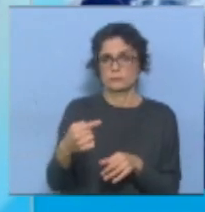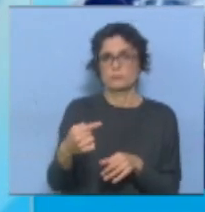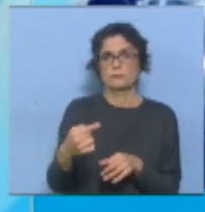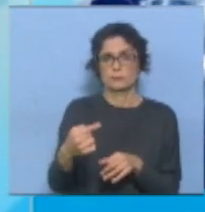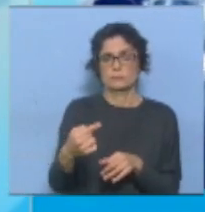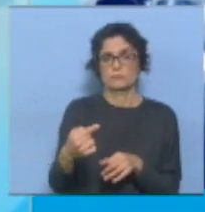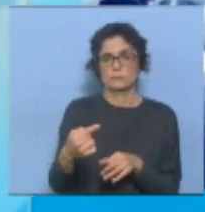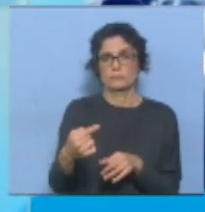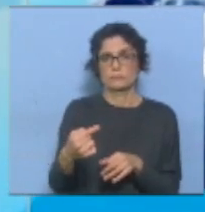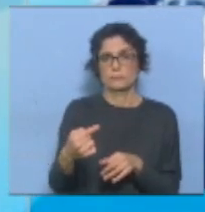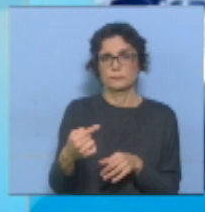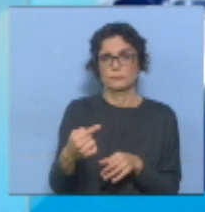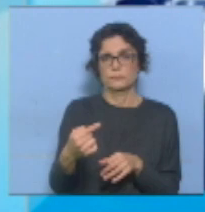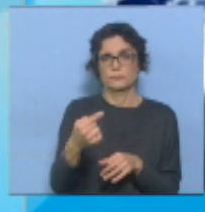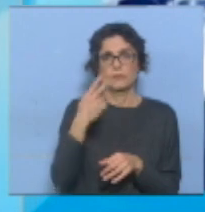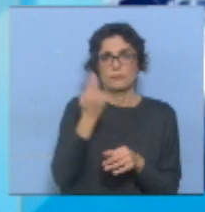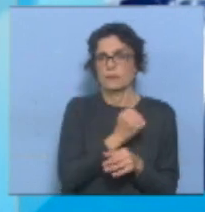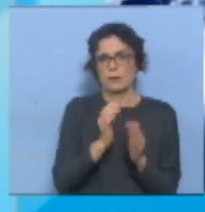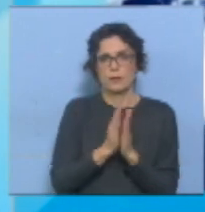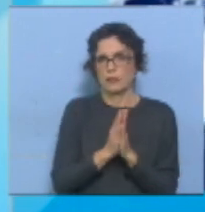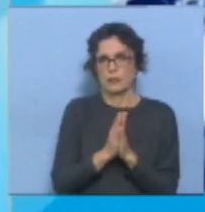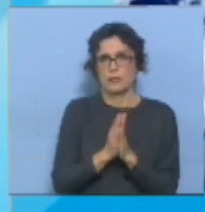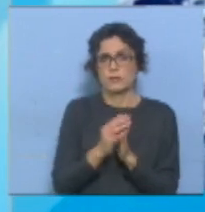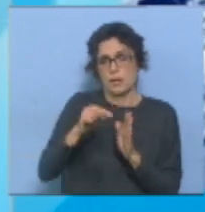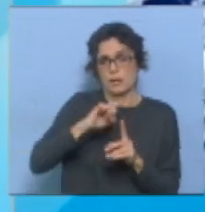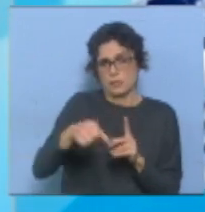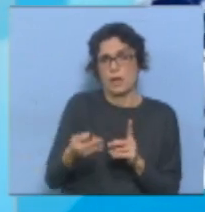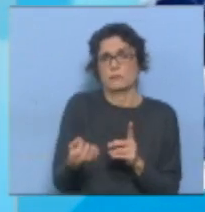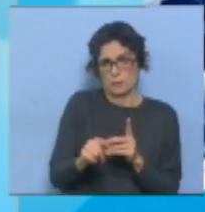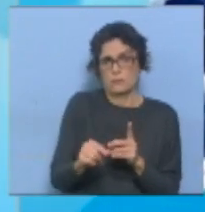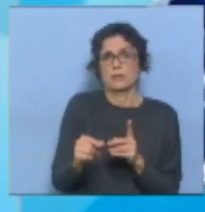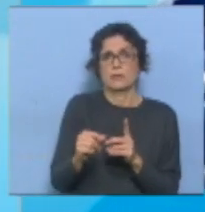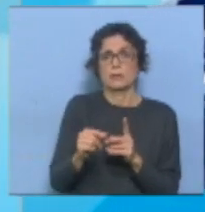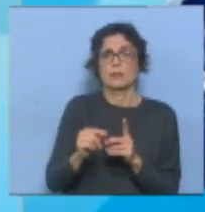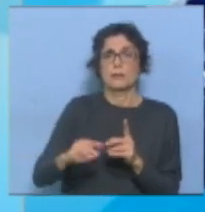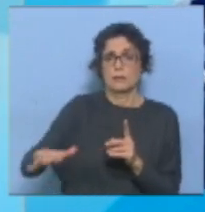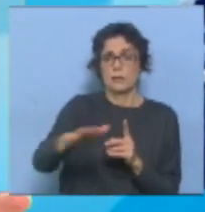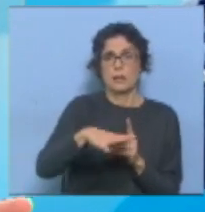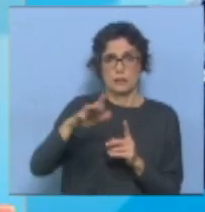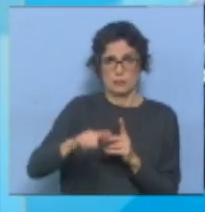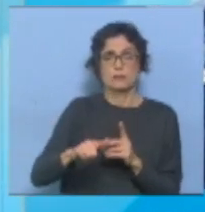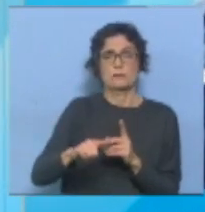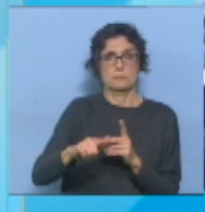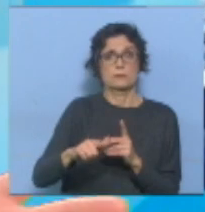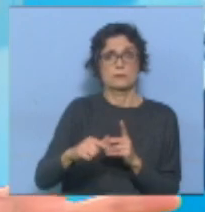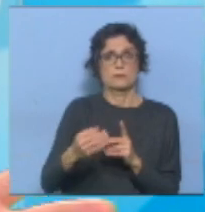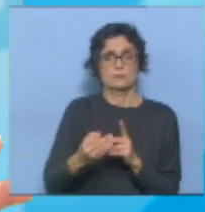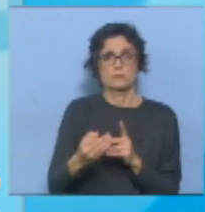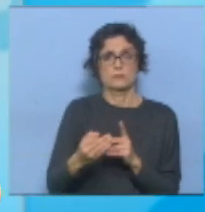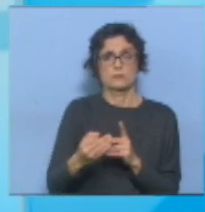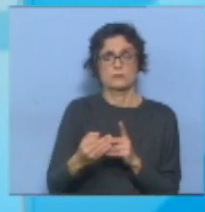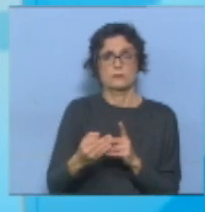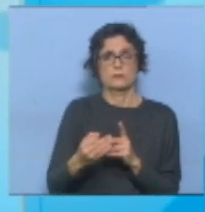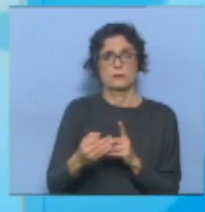história, e este ano na Diocese de Lisboa, que estamos a trabalhar na temática das periferias, tem fundamentalmente três